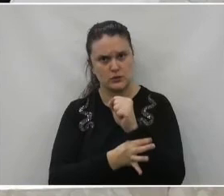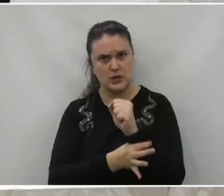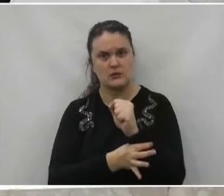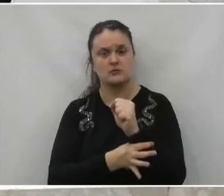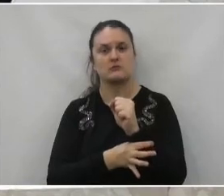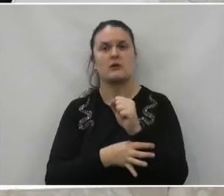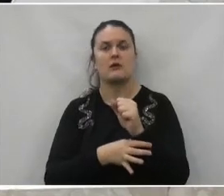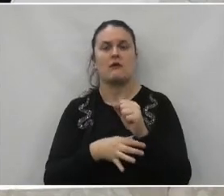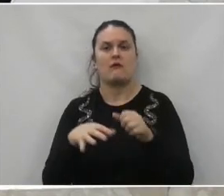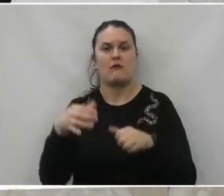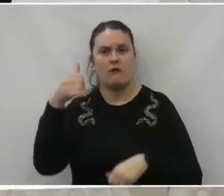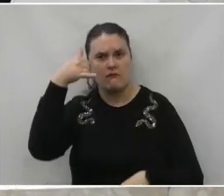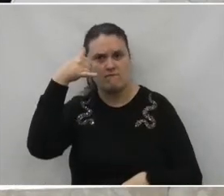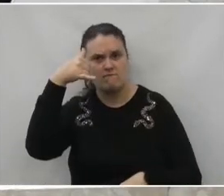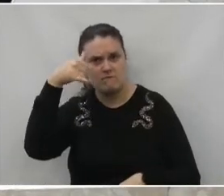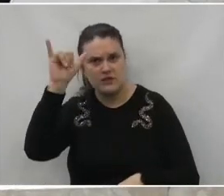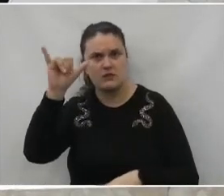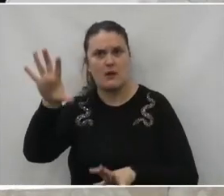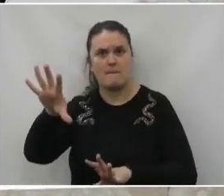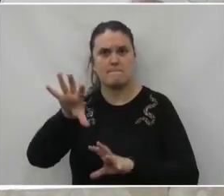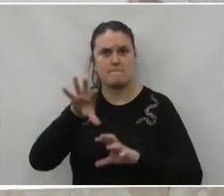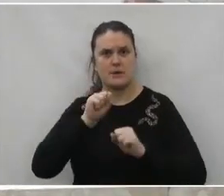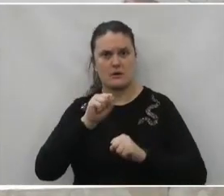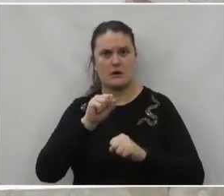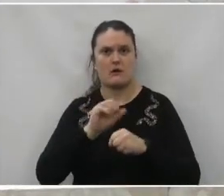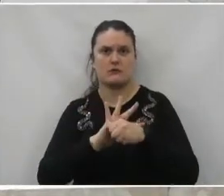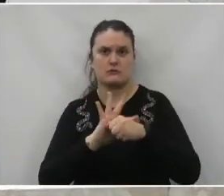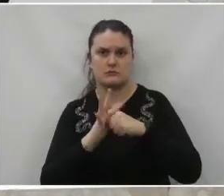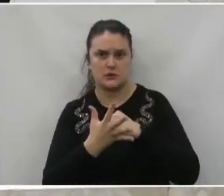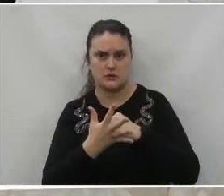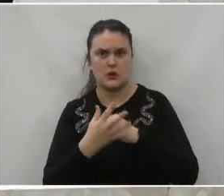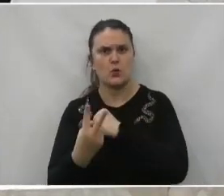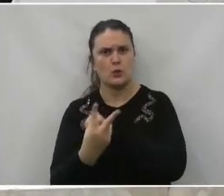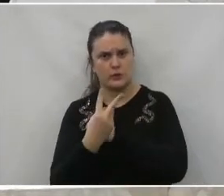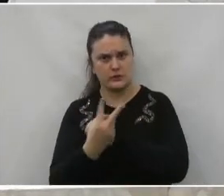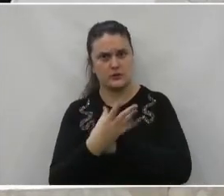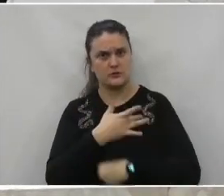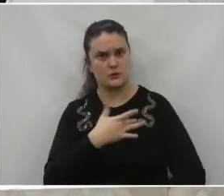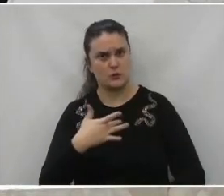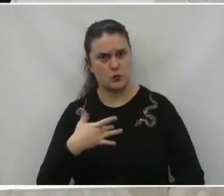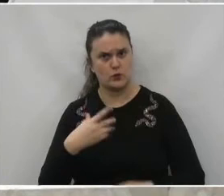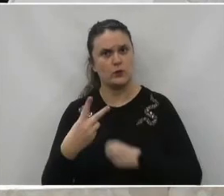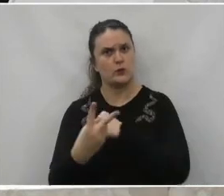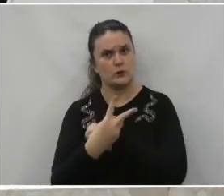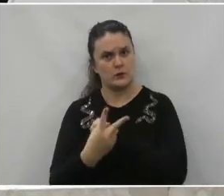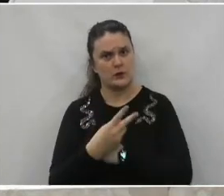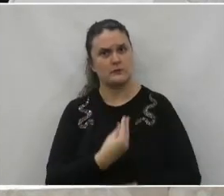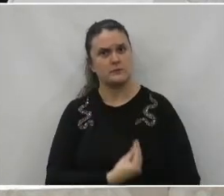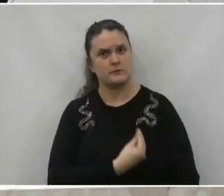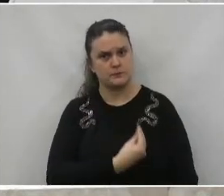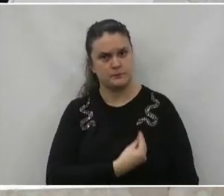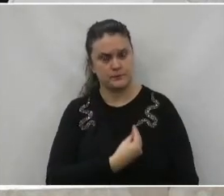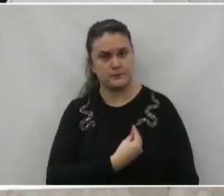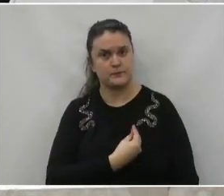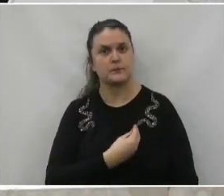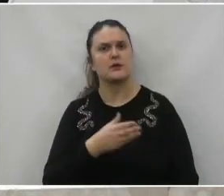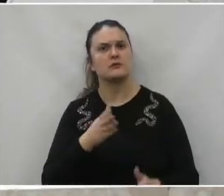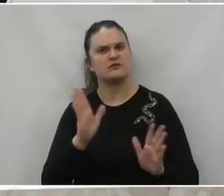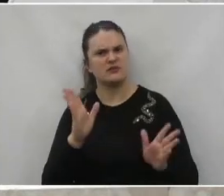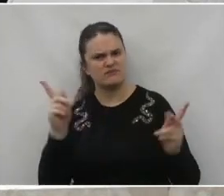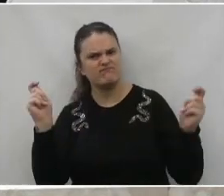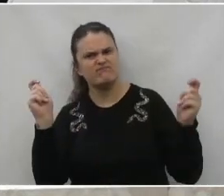medidas adotadas com o intuito de preservar a saúde e a vida do cidadão. Considerando que fora constatado